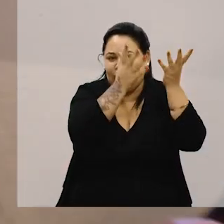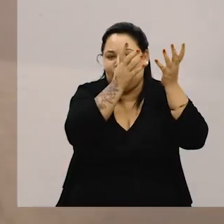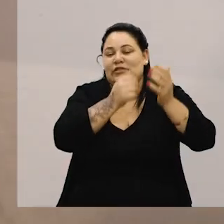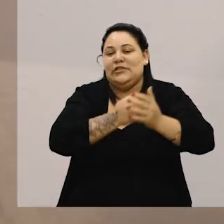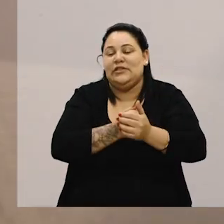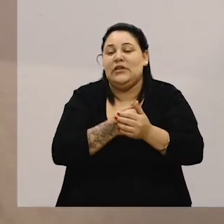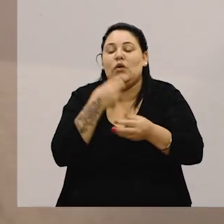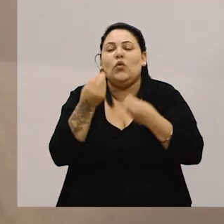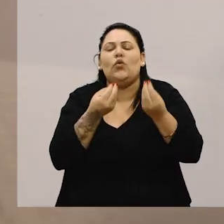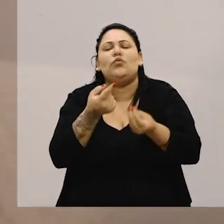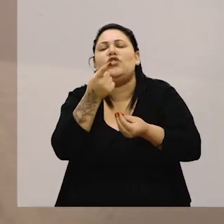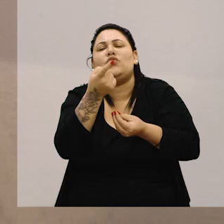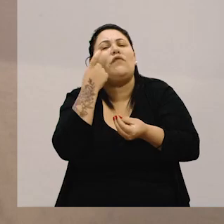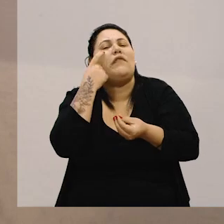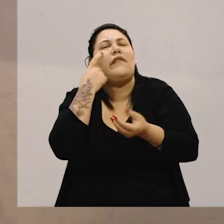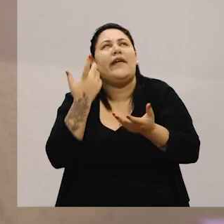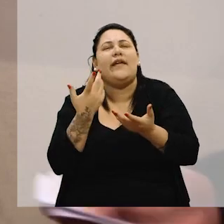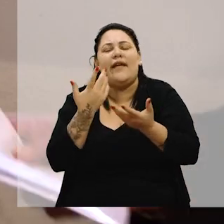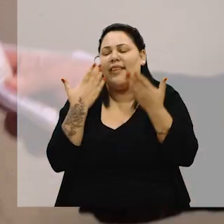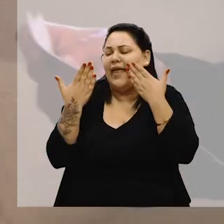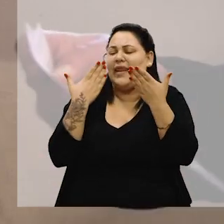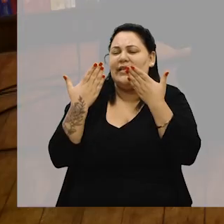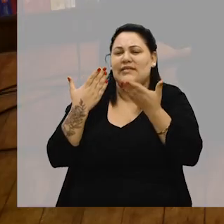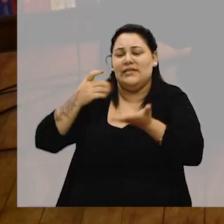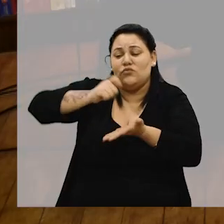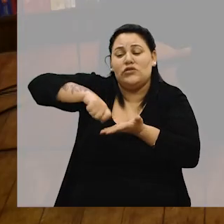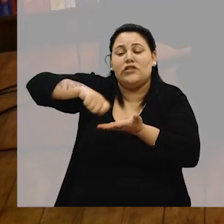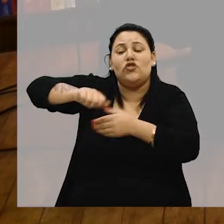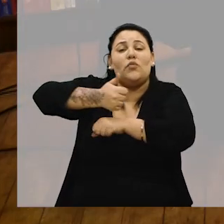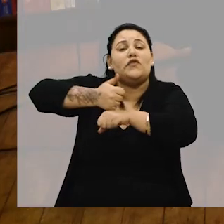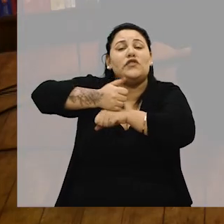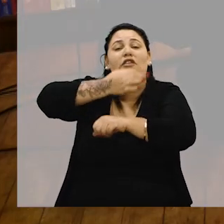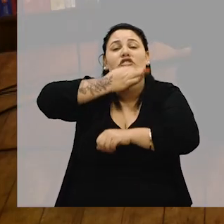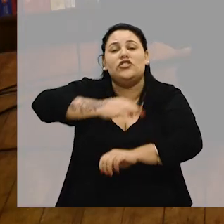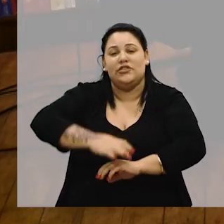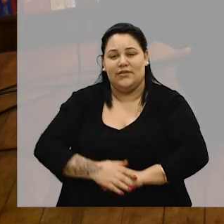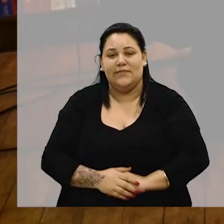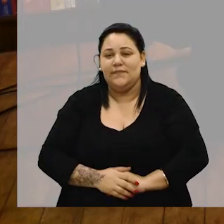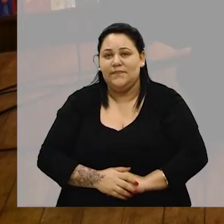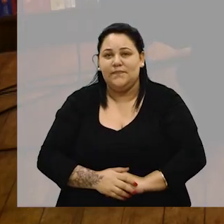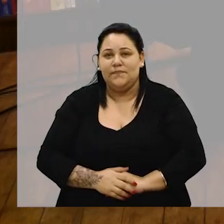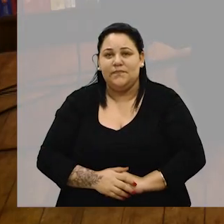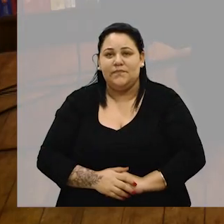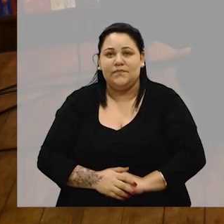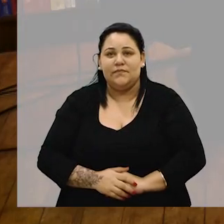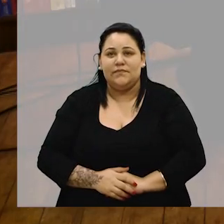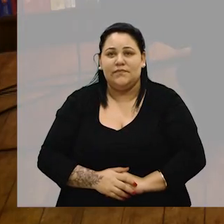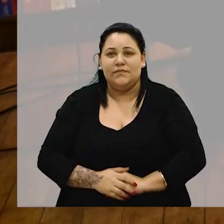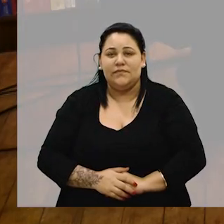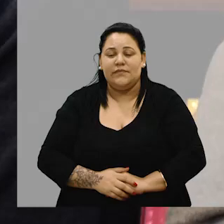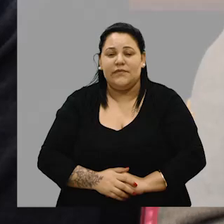as próprias leis de incentivo. Mas como é que a senhora tem avaliado, digamos assim, os escritores caxienses?